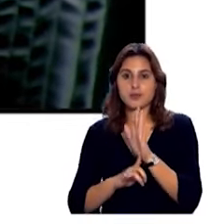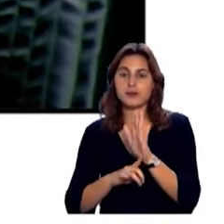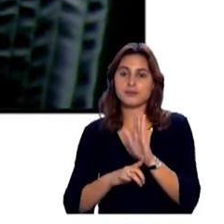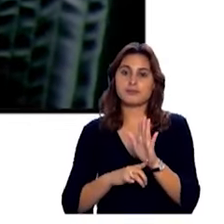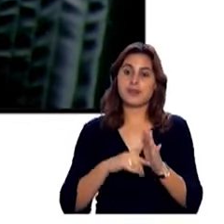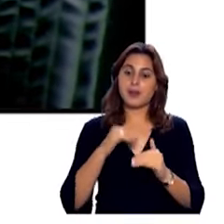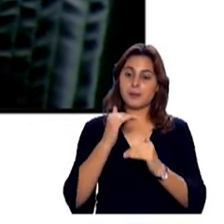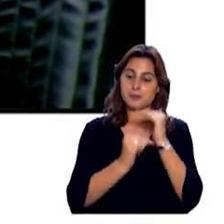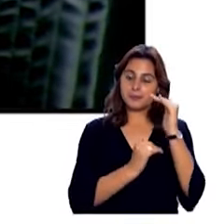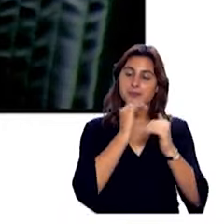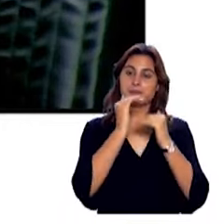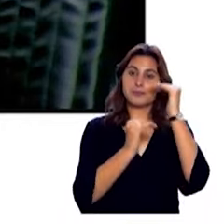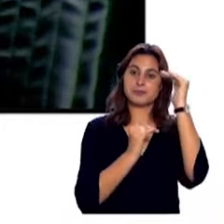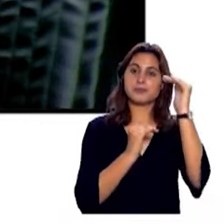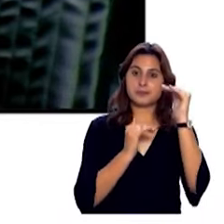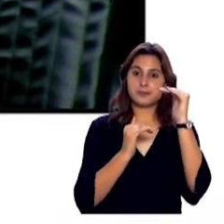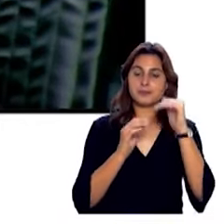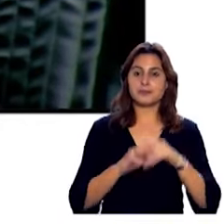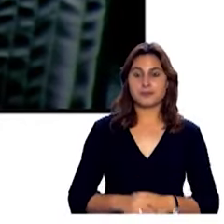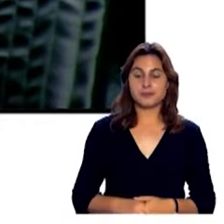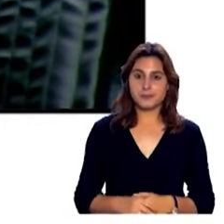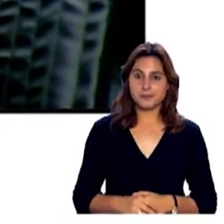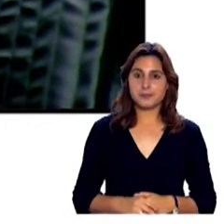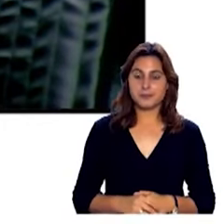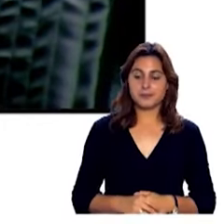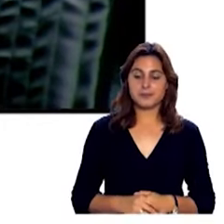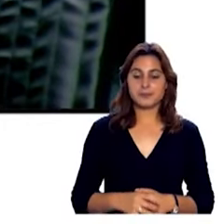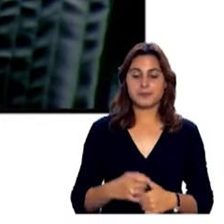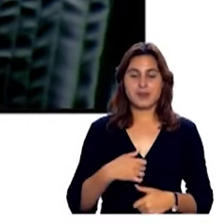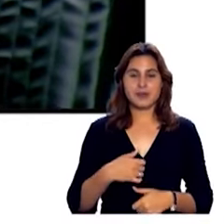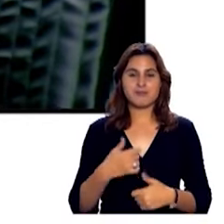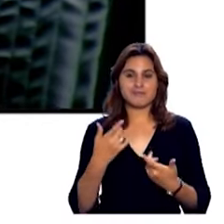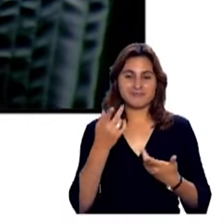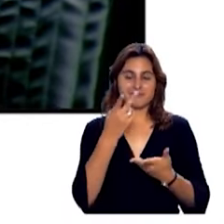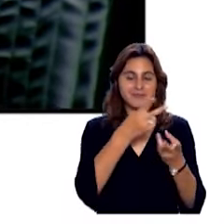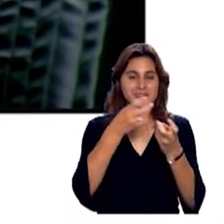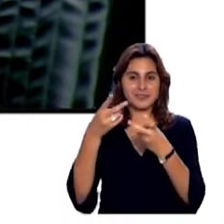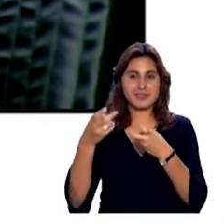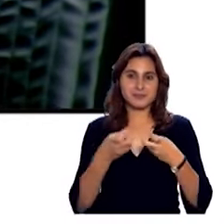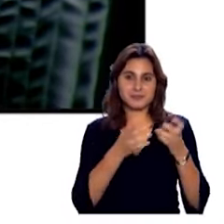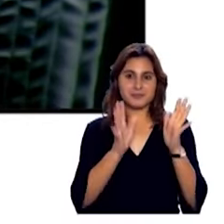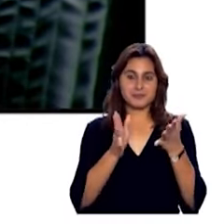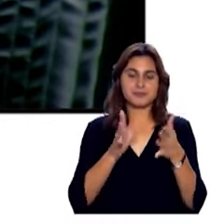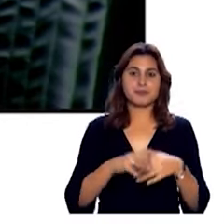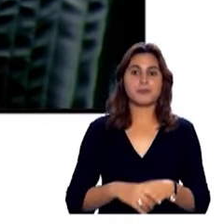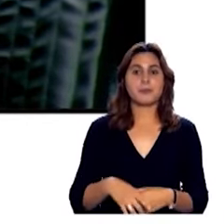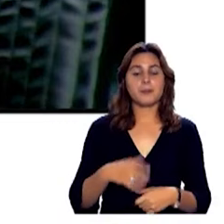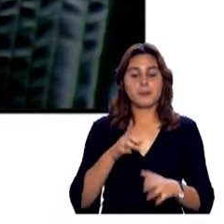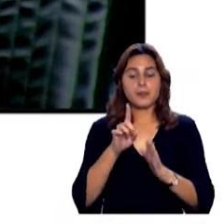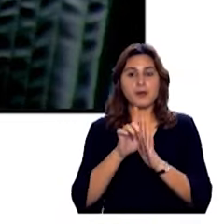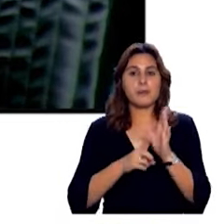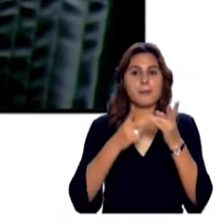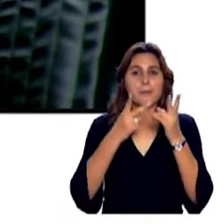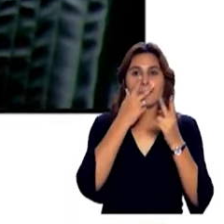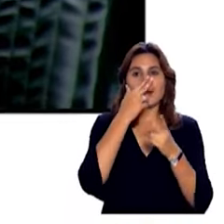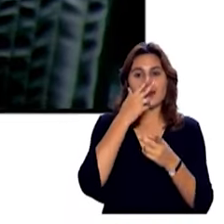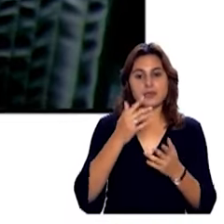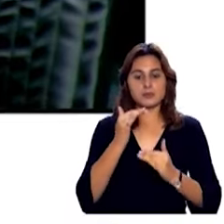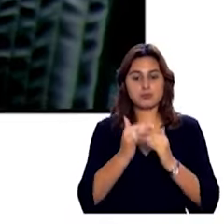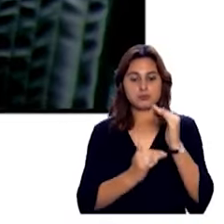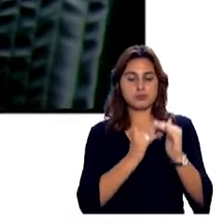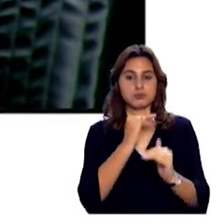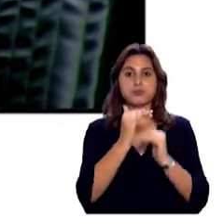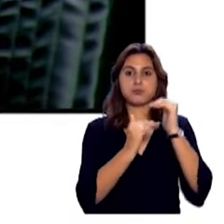crescente né E isso acho que é alguma coisa Evidente para todos nós né os direitos parece que crescem cada vez com uma